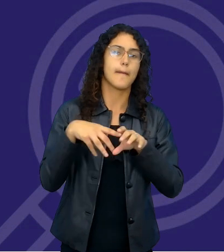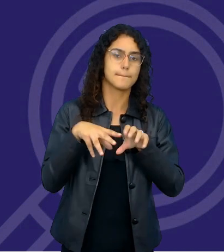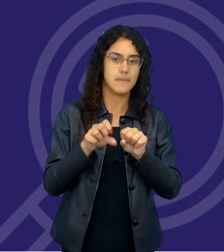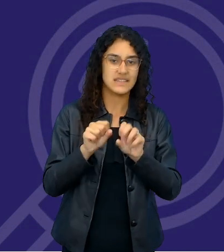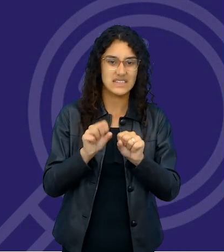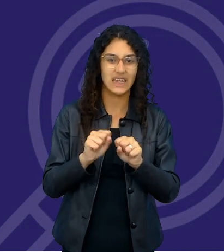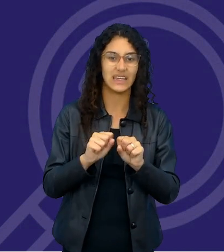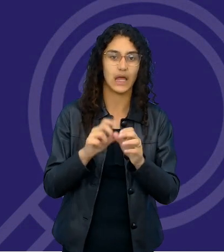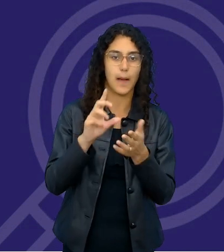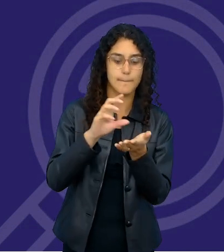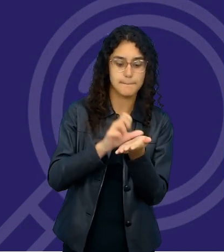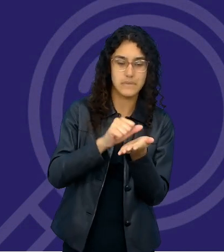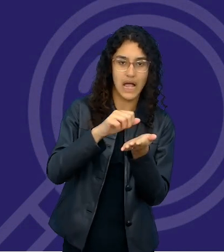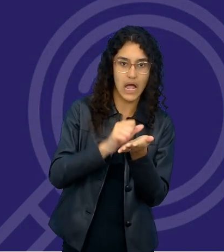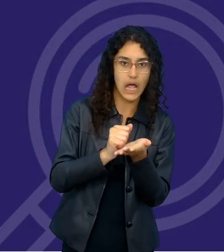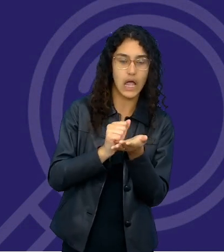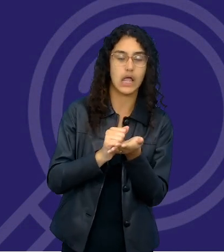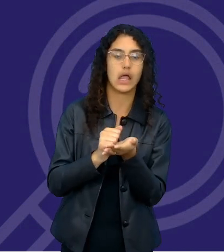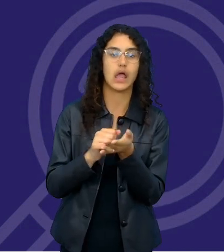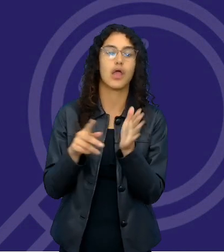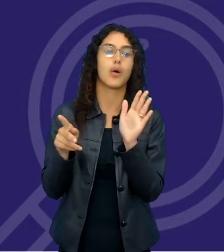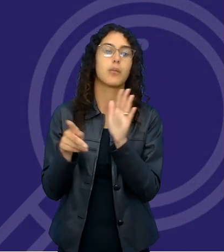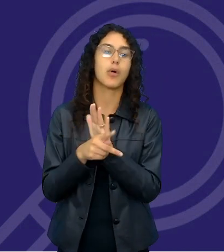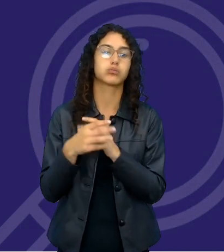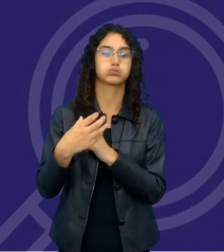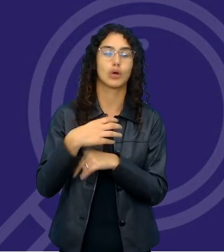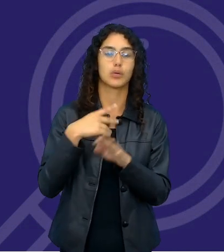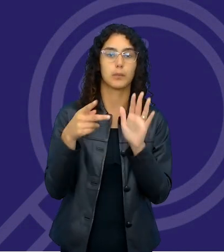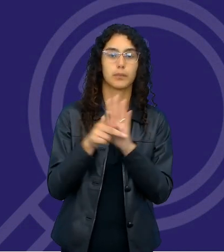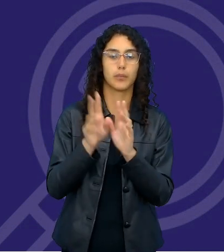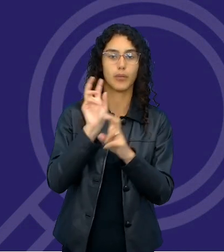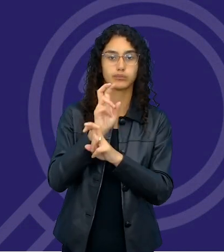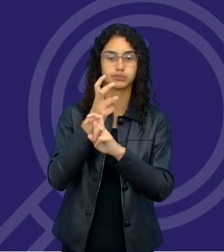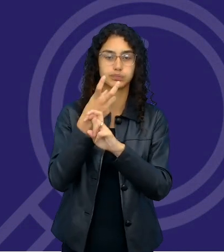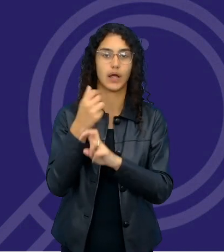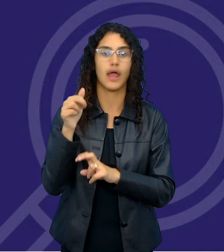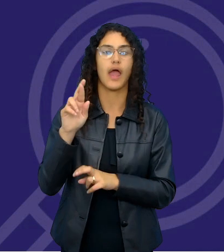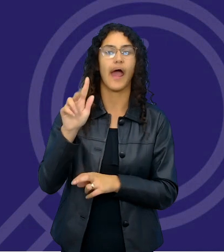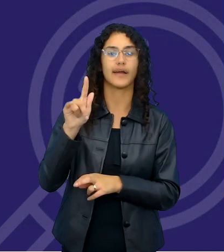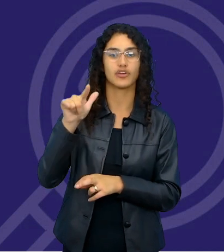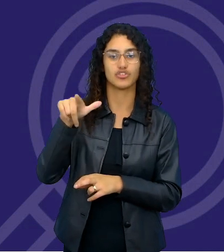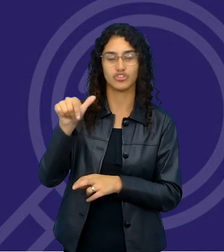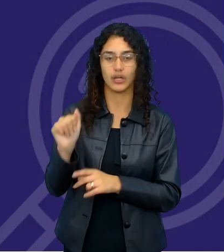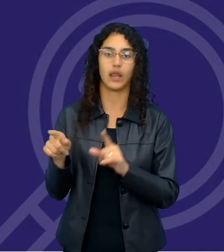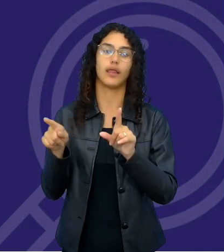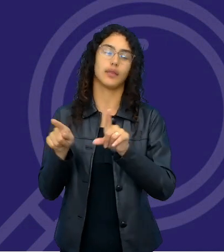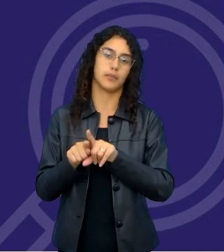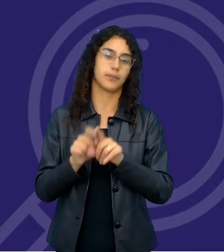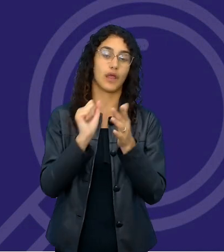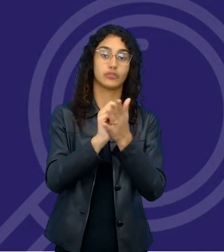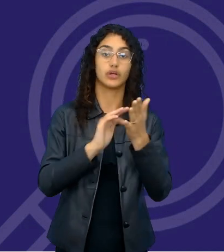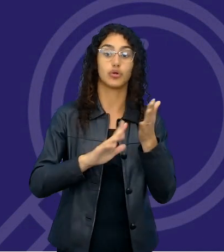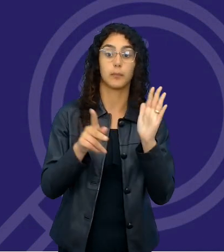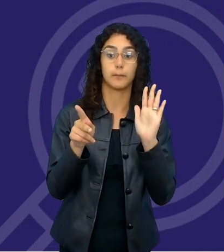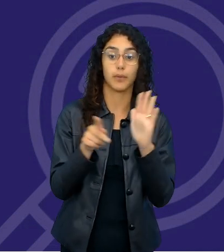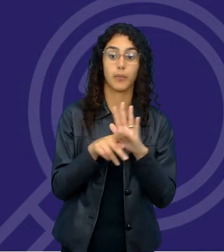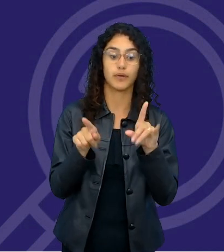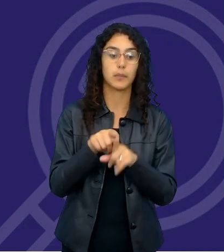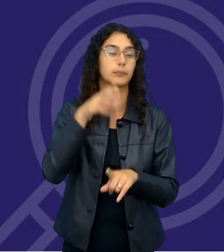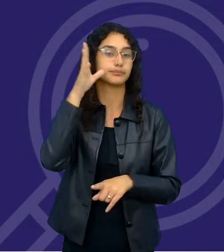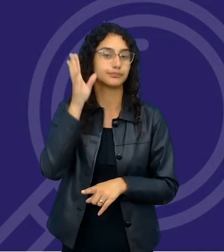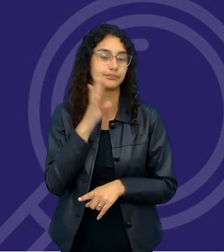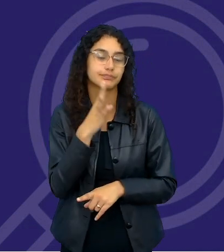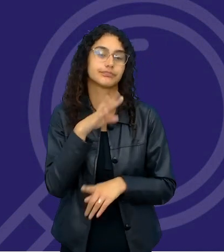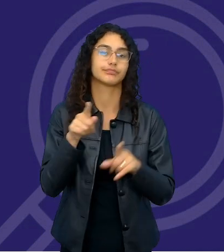algum outro material de um sistema esquelético, né, argila. Então, a atividade por si só já é super